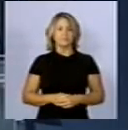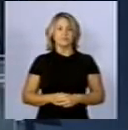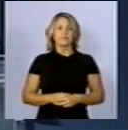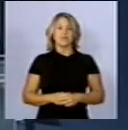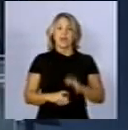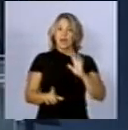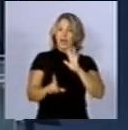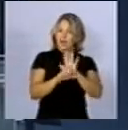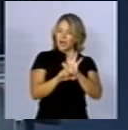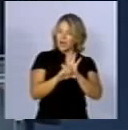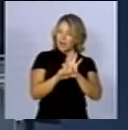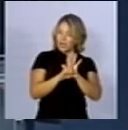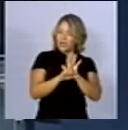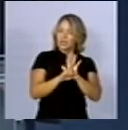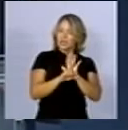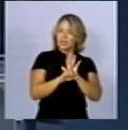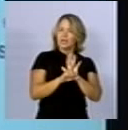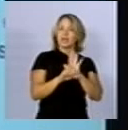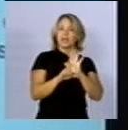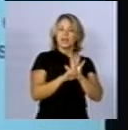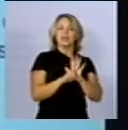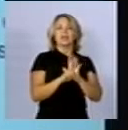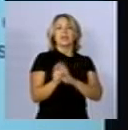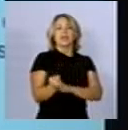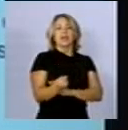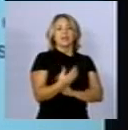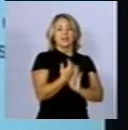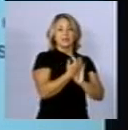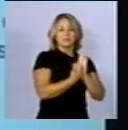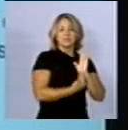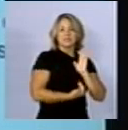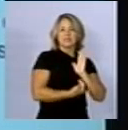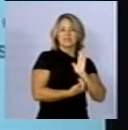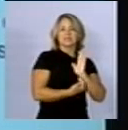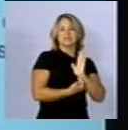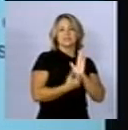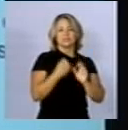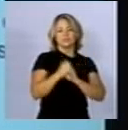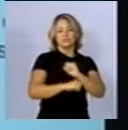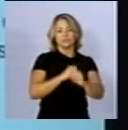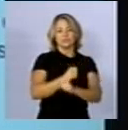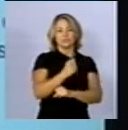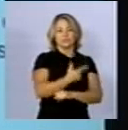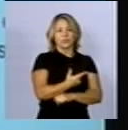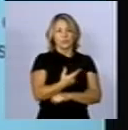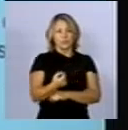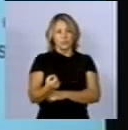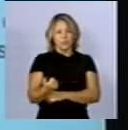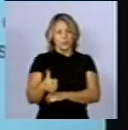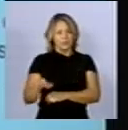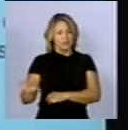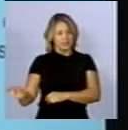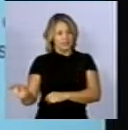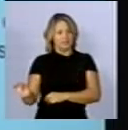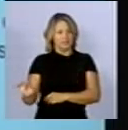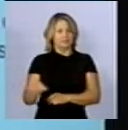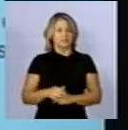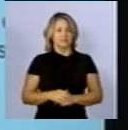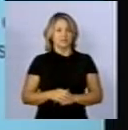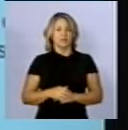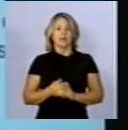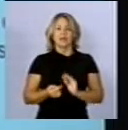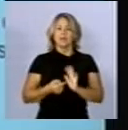Essa lei é regulamentada pela resolução normativa 398 de de 2010 e e